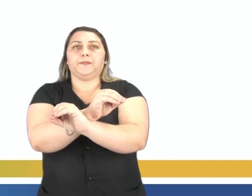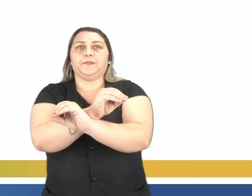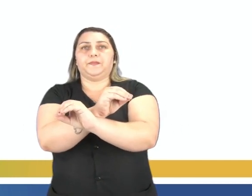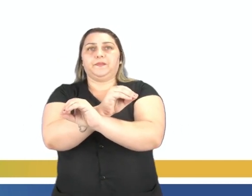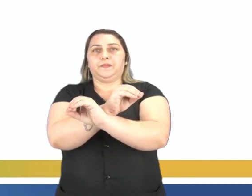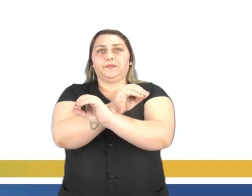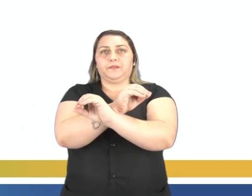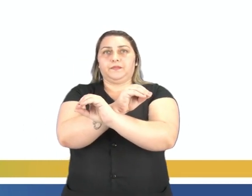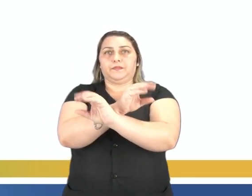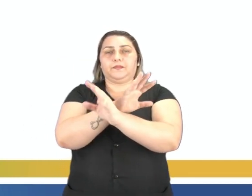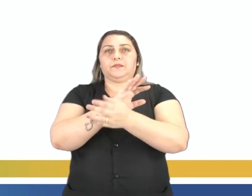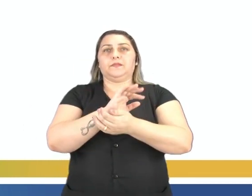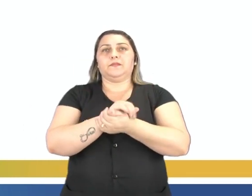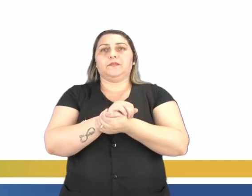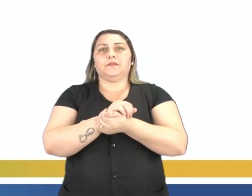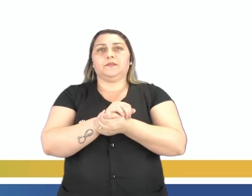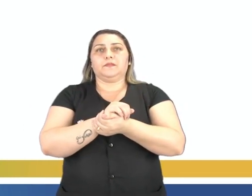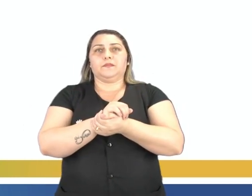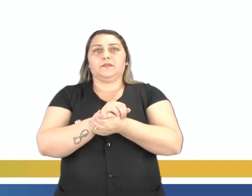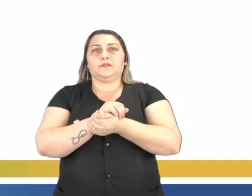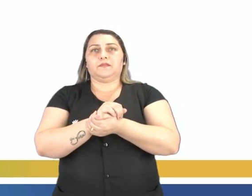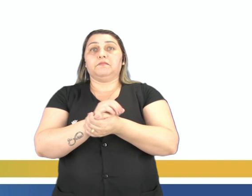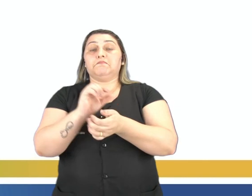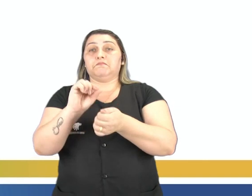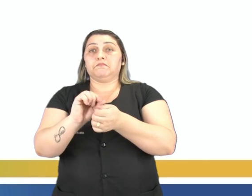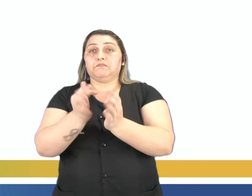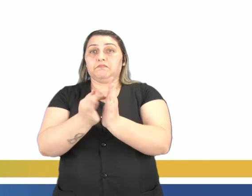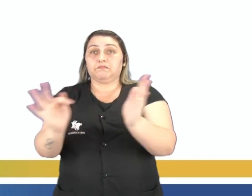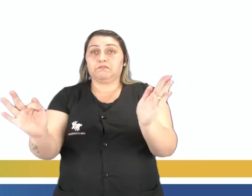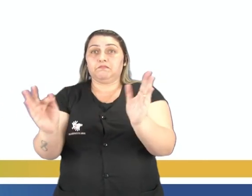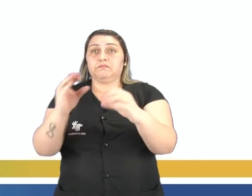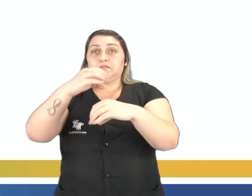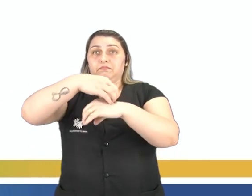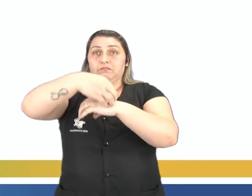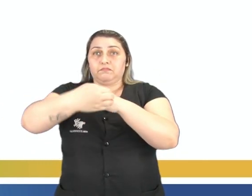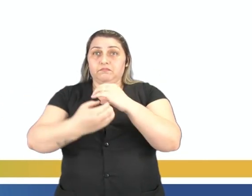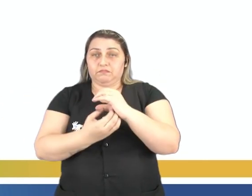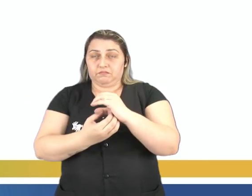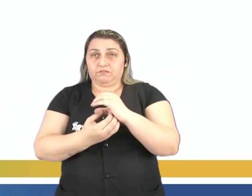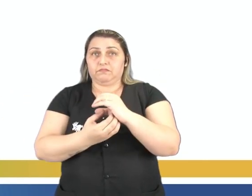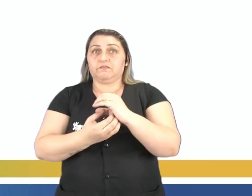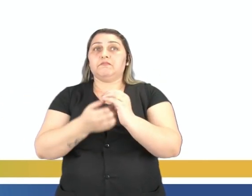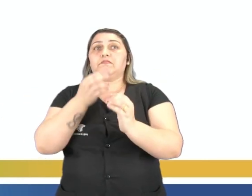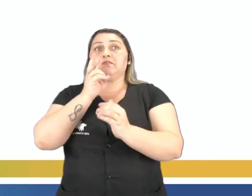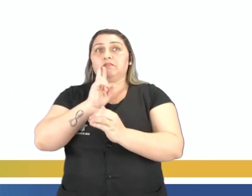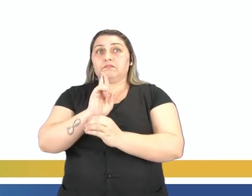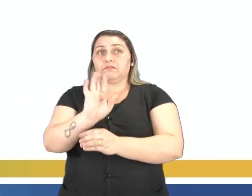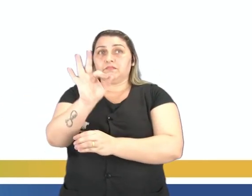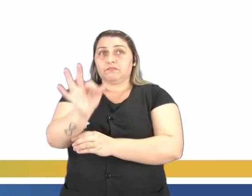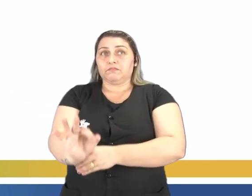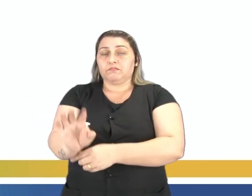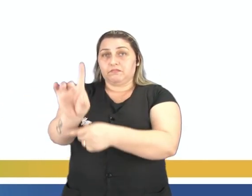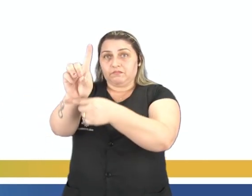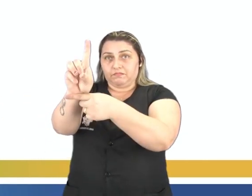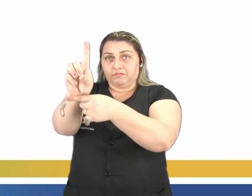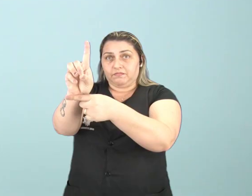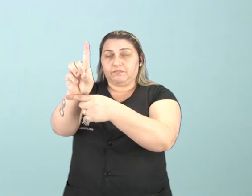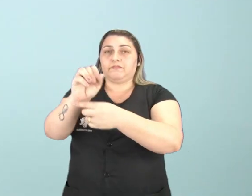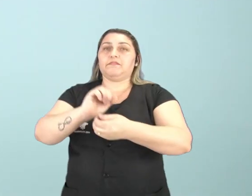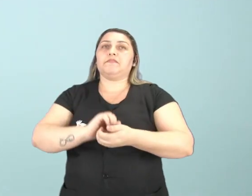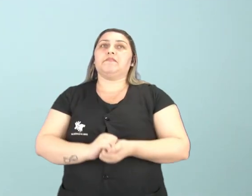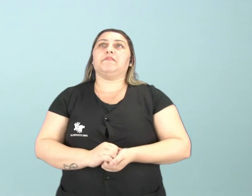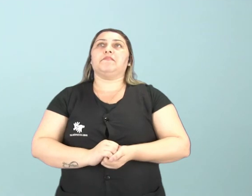no índice do oxigênio, e aí a gente faz a fórmula molecular desse óxido. Então, a resposta correta é a letra